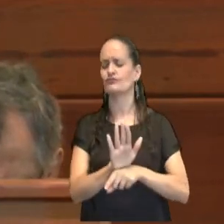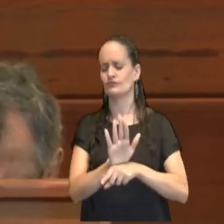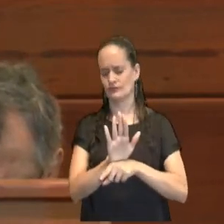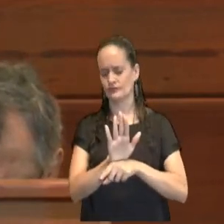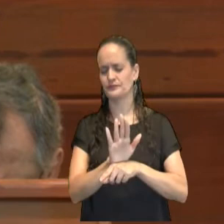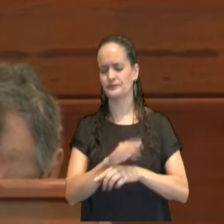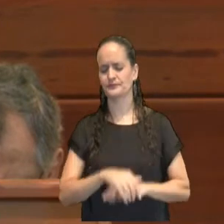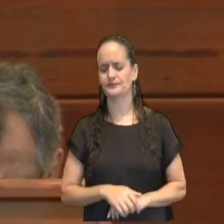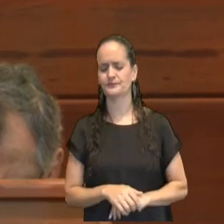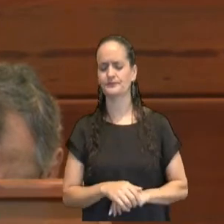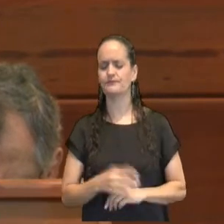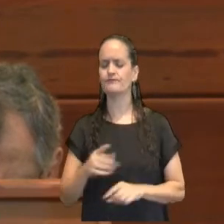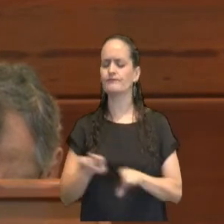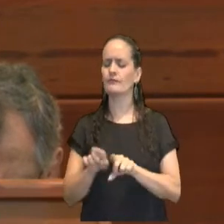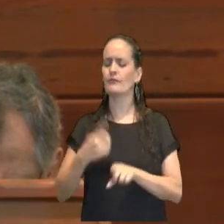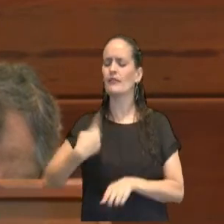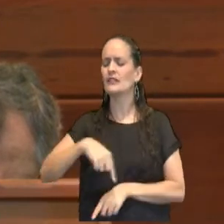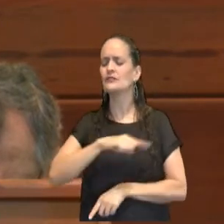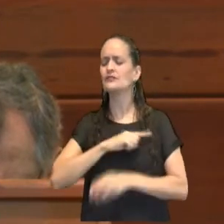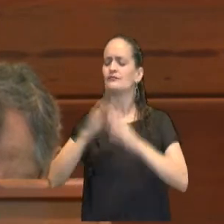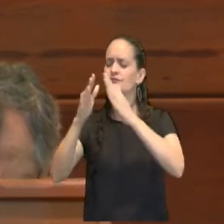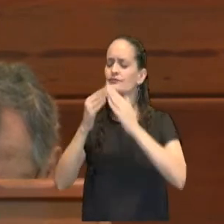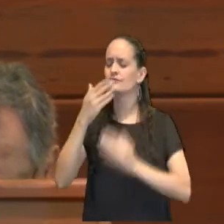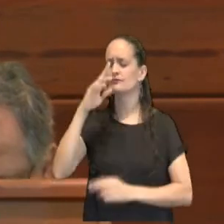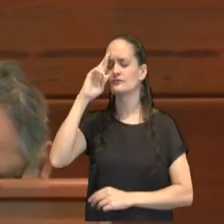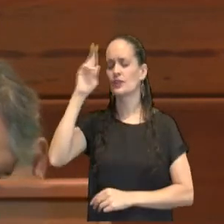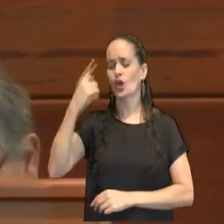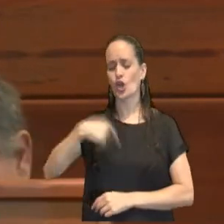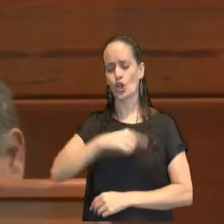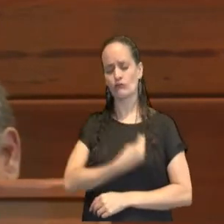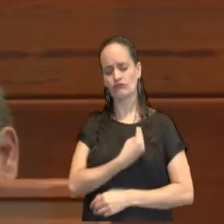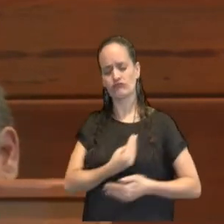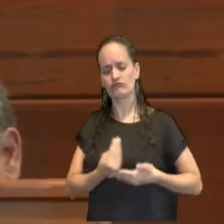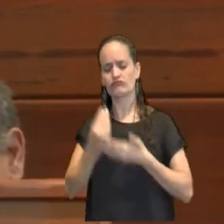vidas, Senhor. Nós nos colocamos diante de ti como igreja.